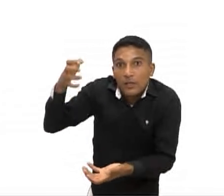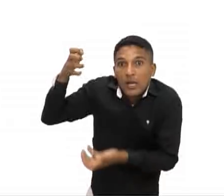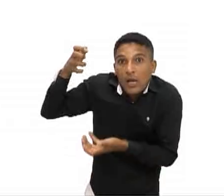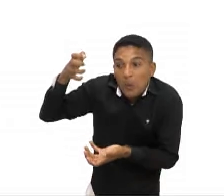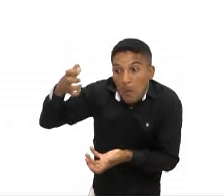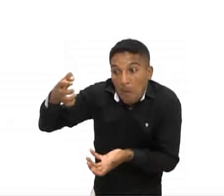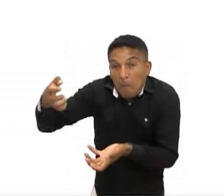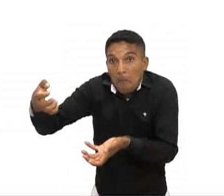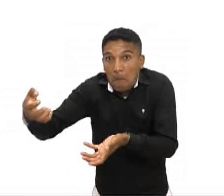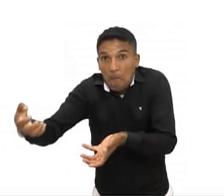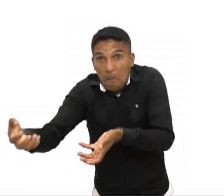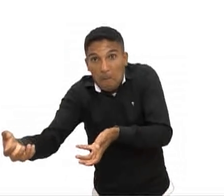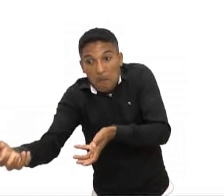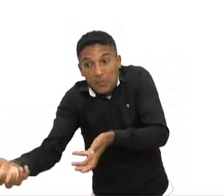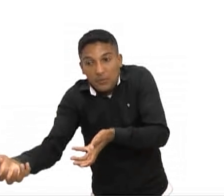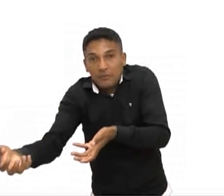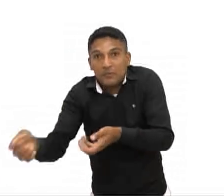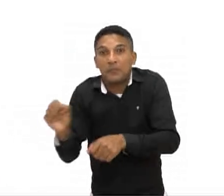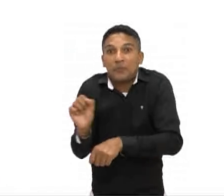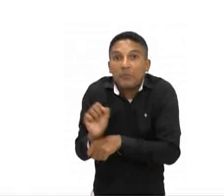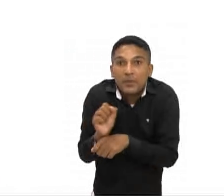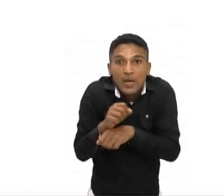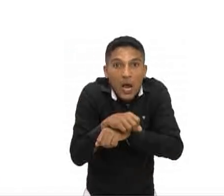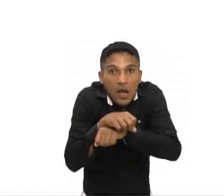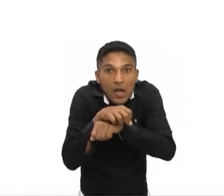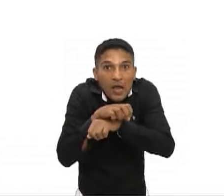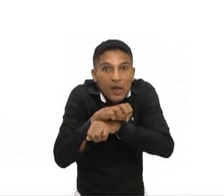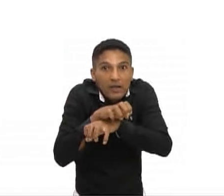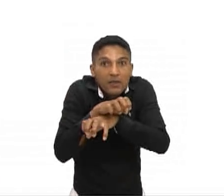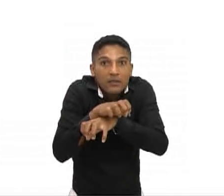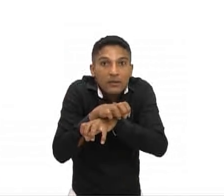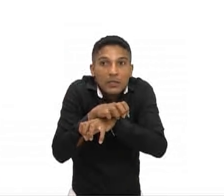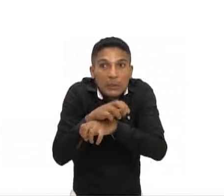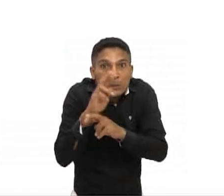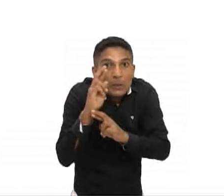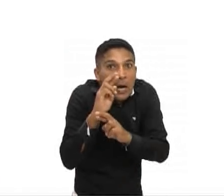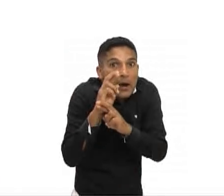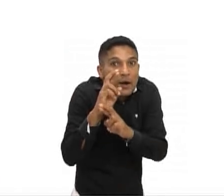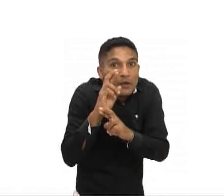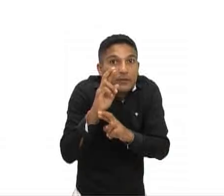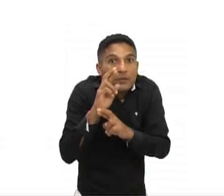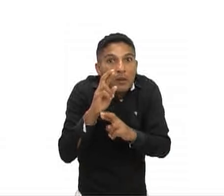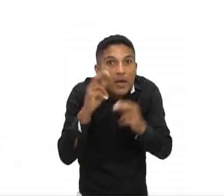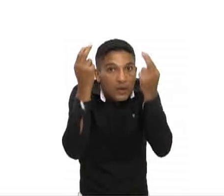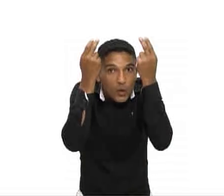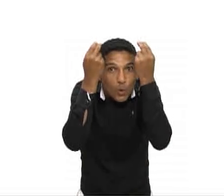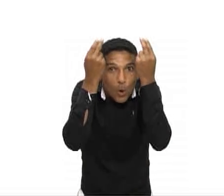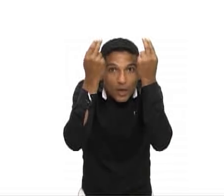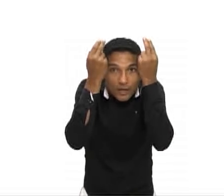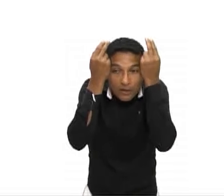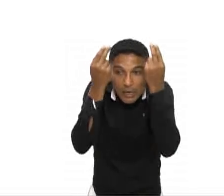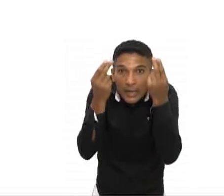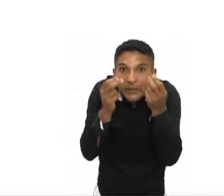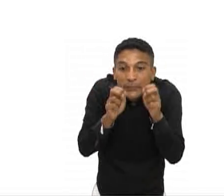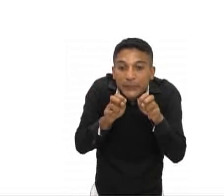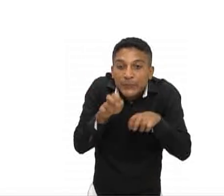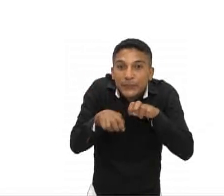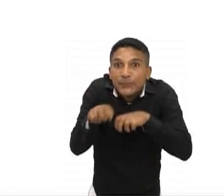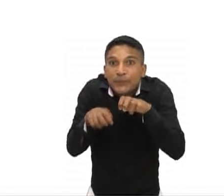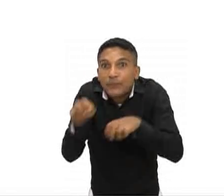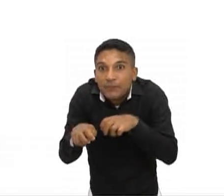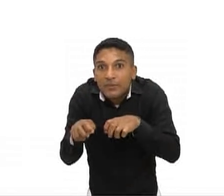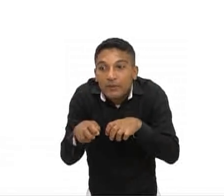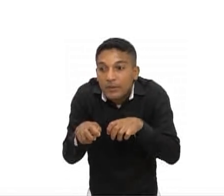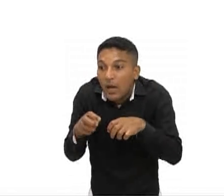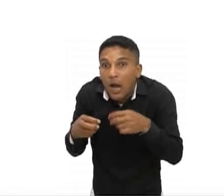pacientemente. Por fim, viu suas esperanças se tornarem realidade. Um coelhinho se enfiou no saco, atraído